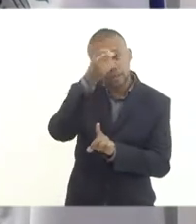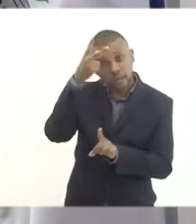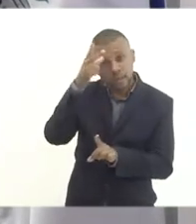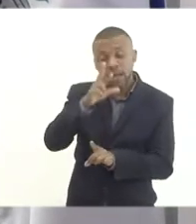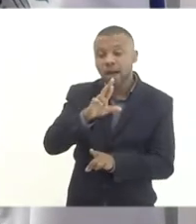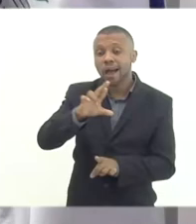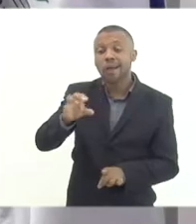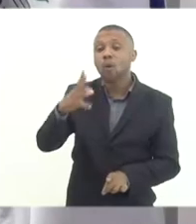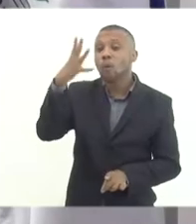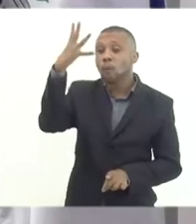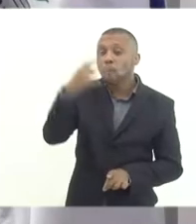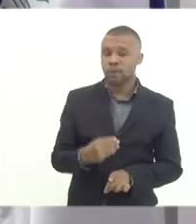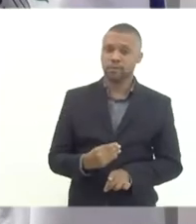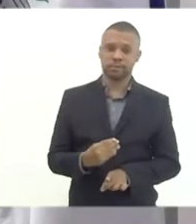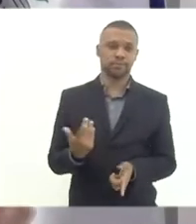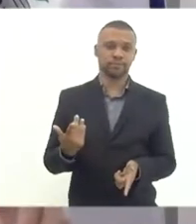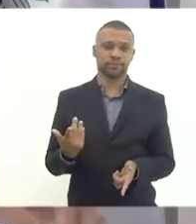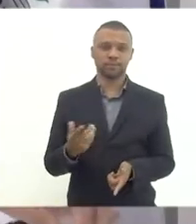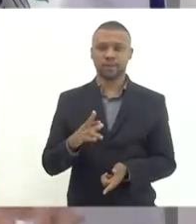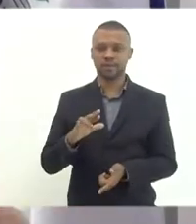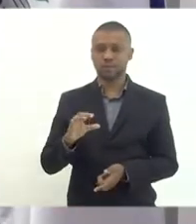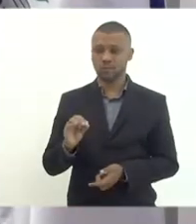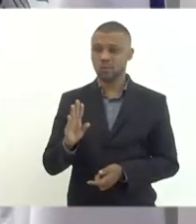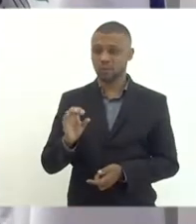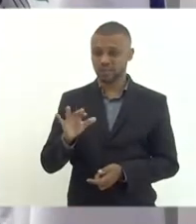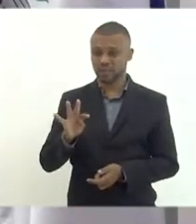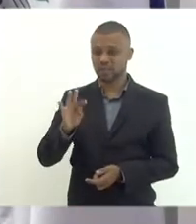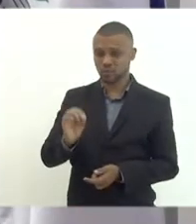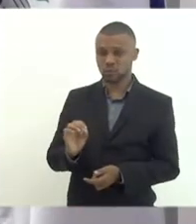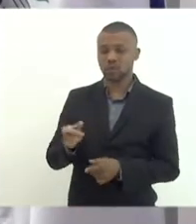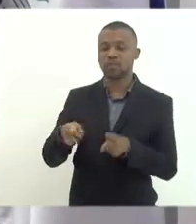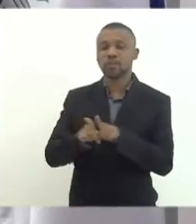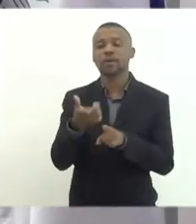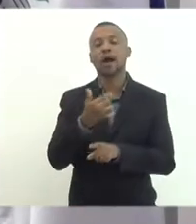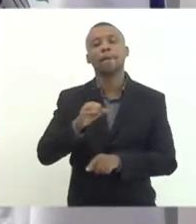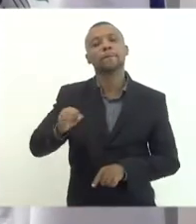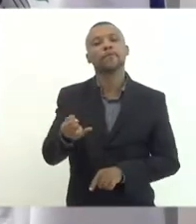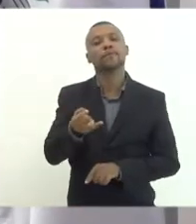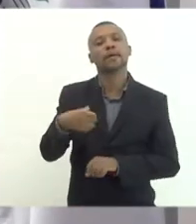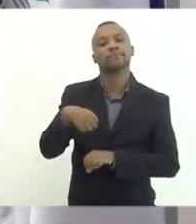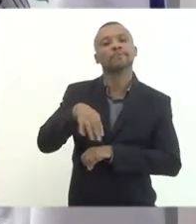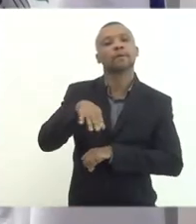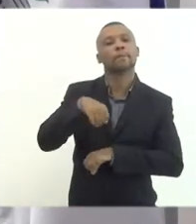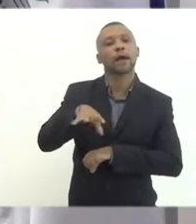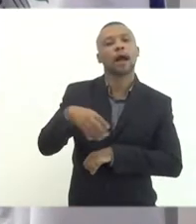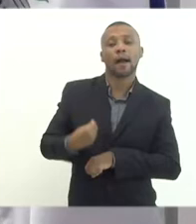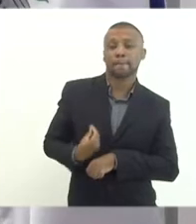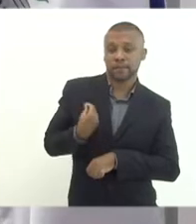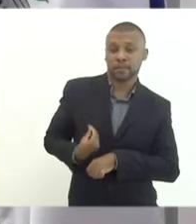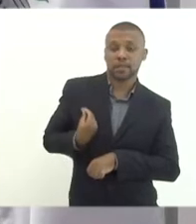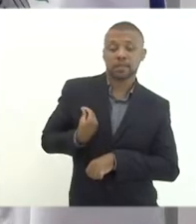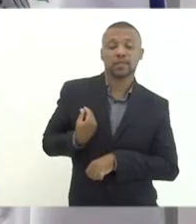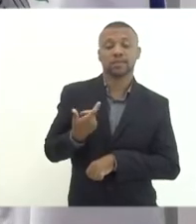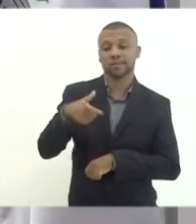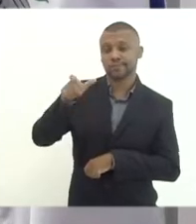Rio Bonito eu vou inclusive também registrar a presença da senhora a Thaís Severino